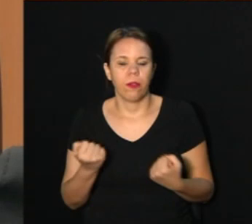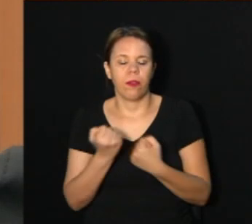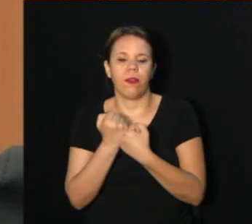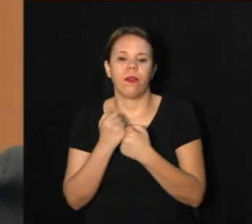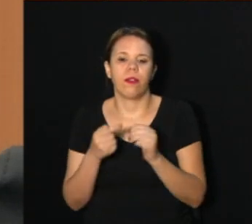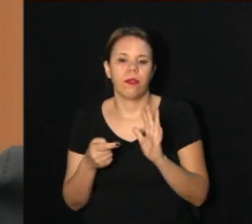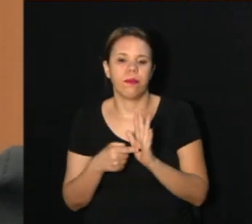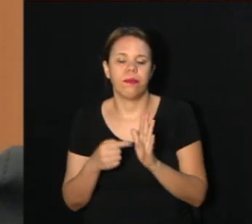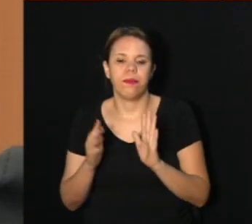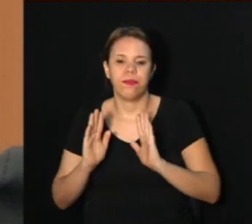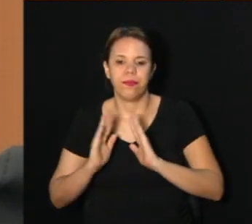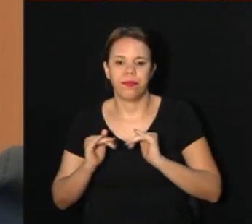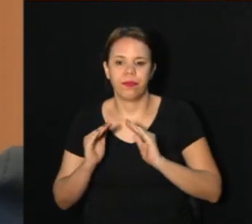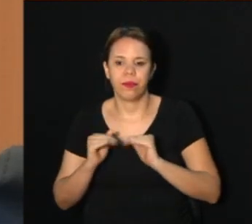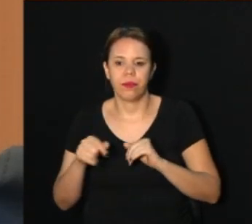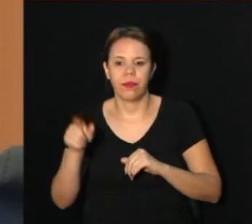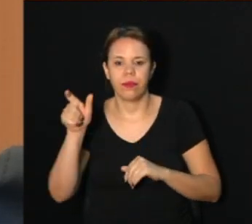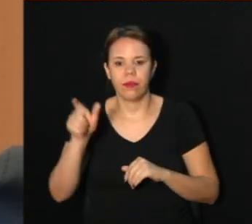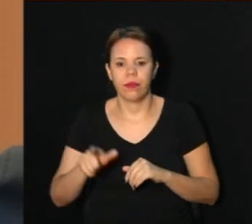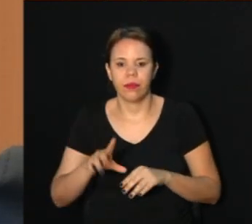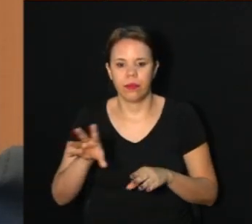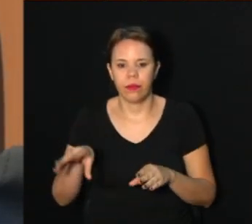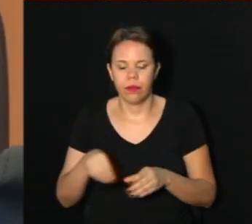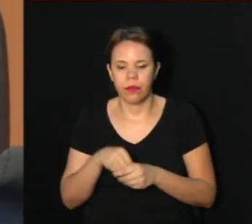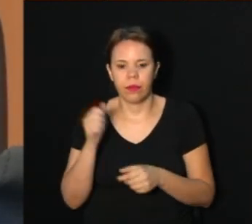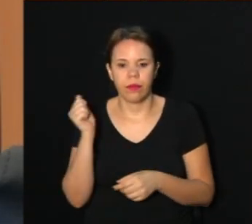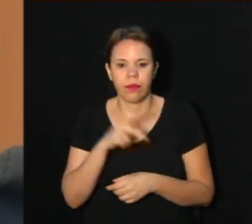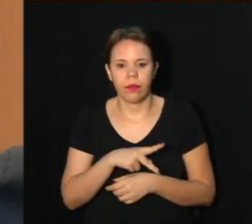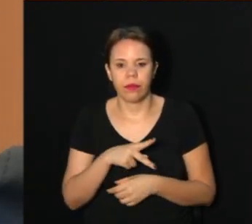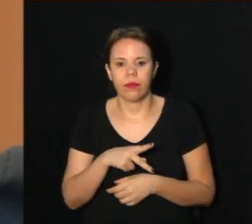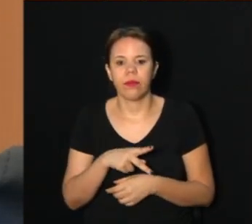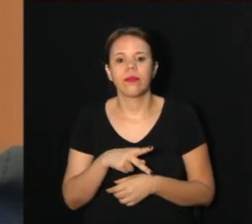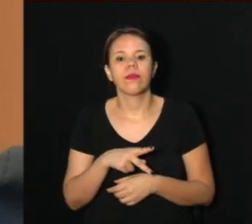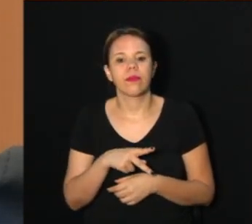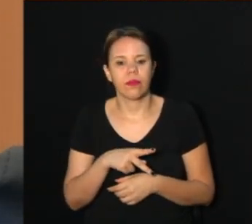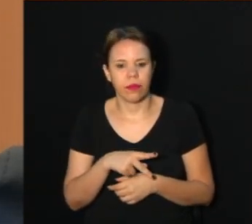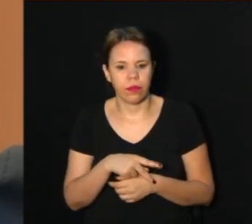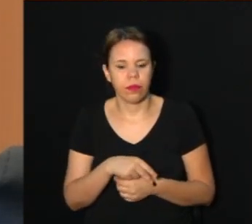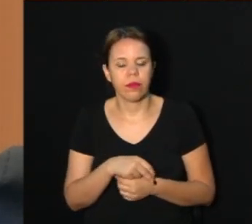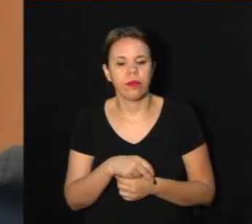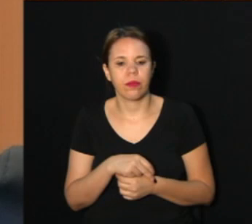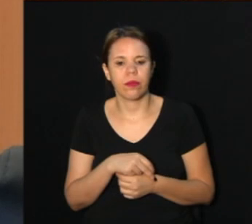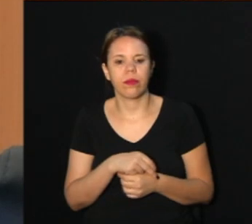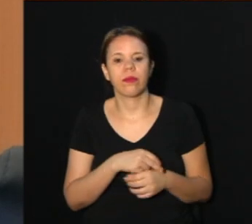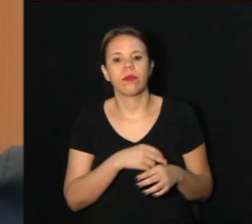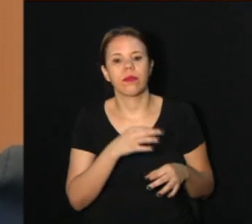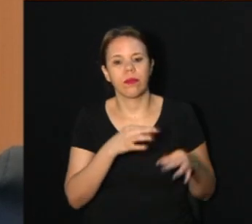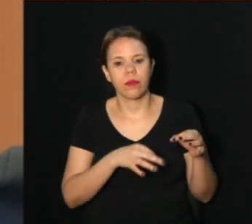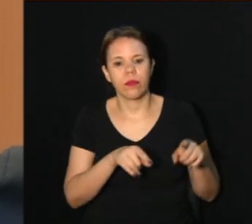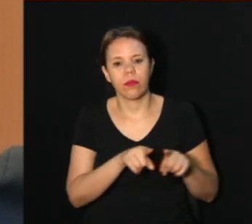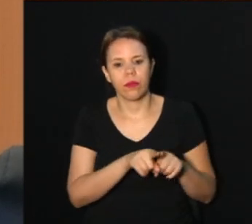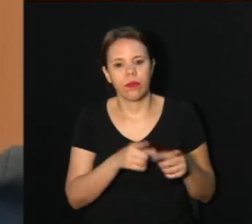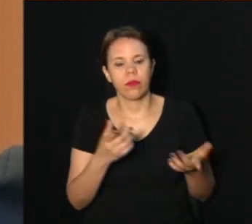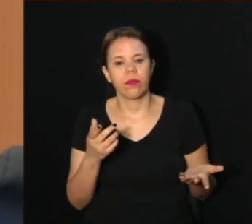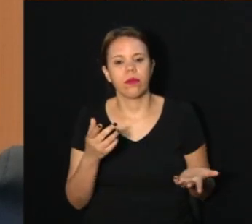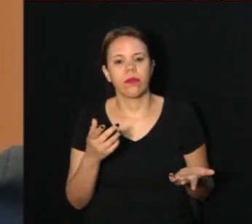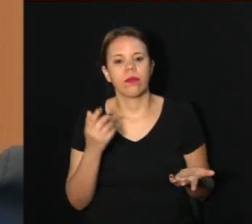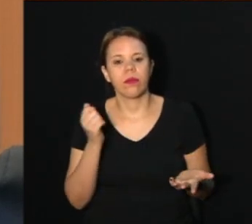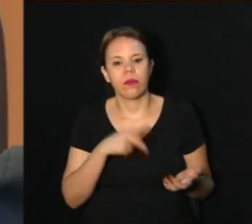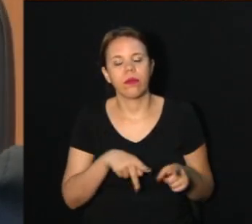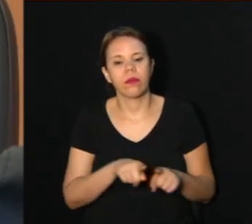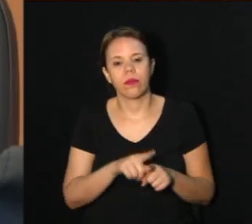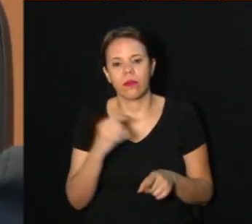ao pedido, enfim, do enquadramento dos aposentados, dos procuradores aposentados, que são também